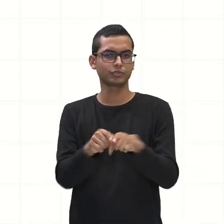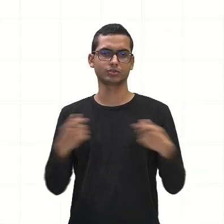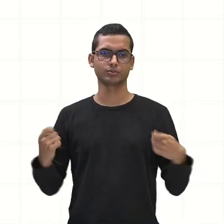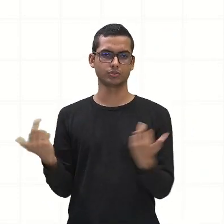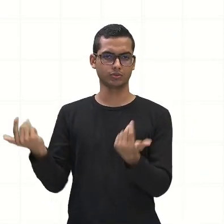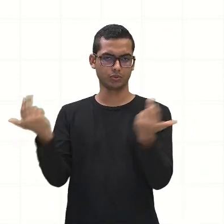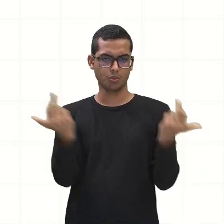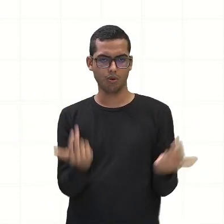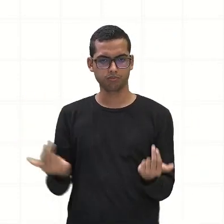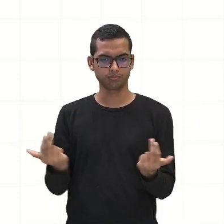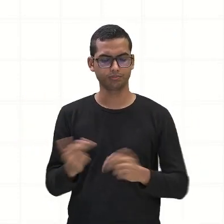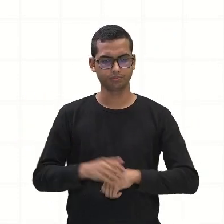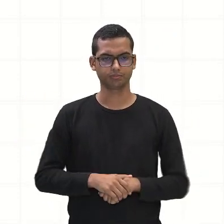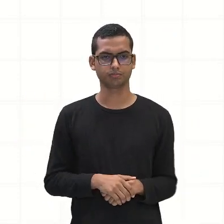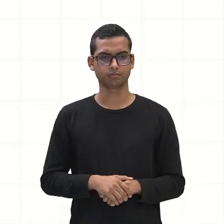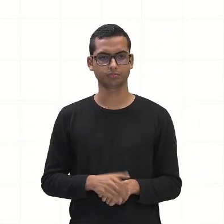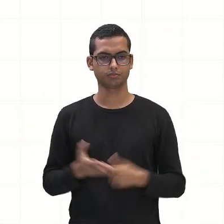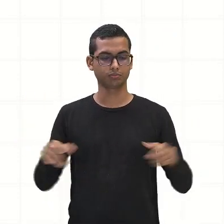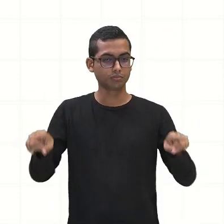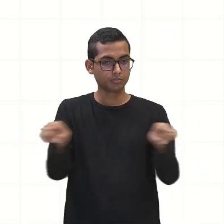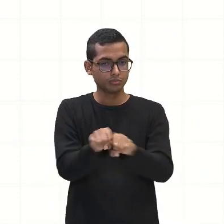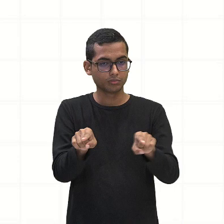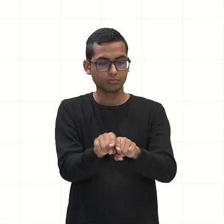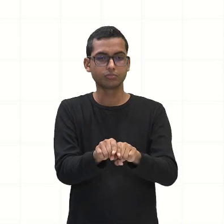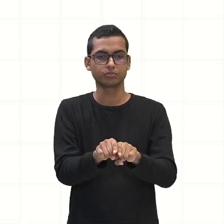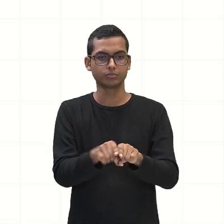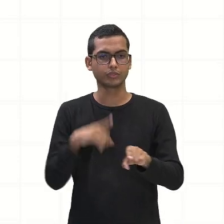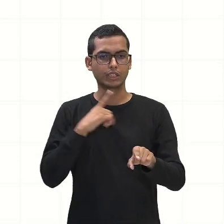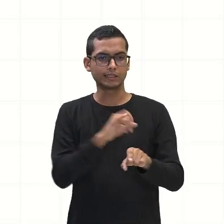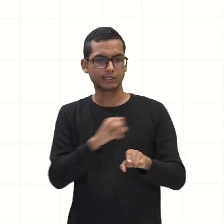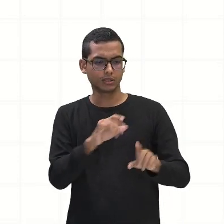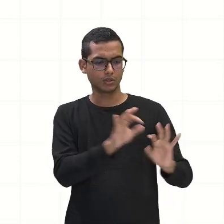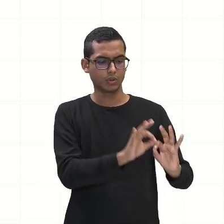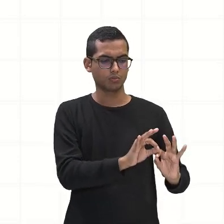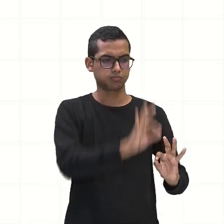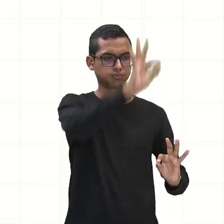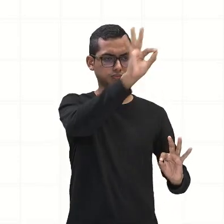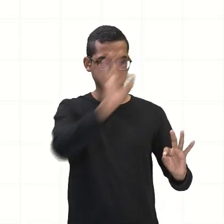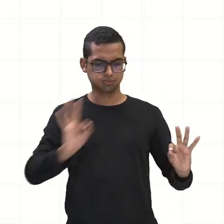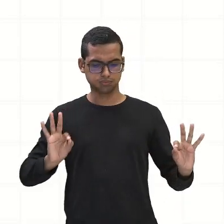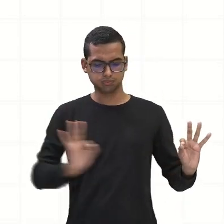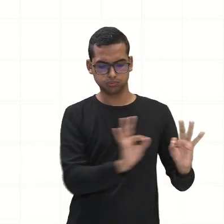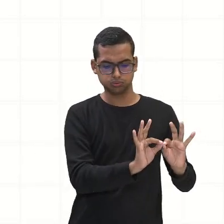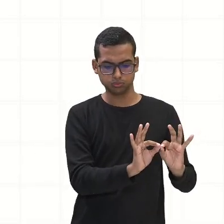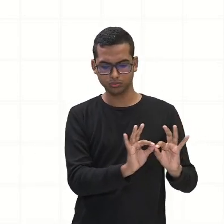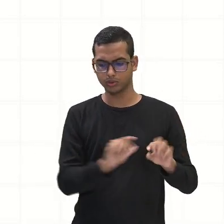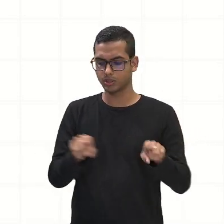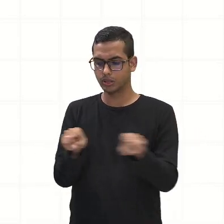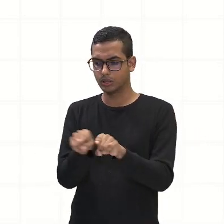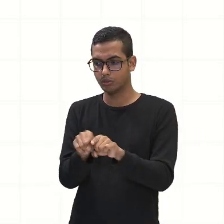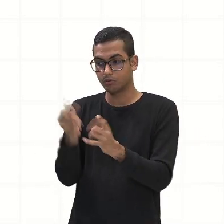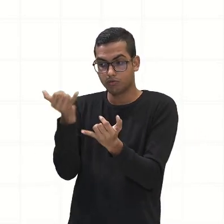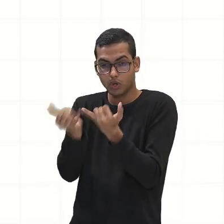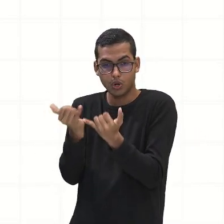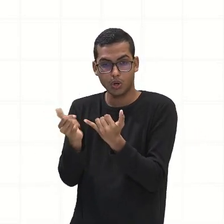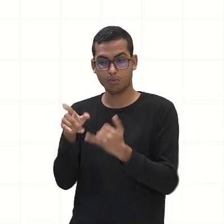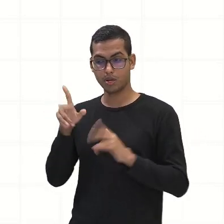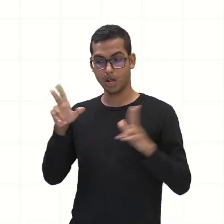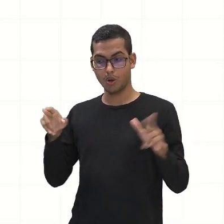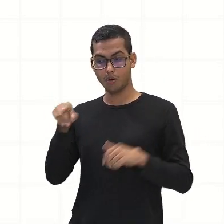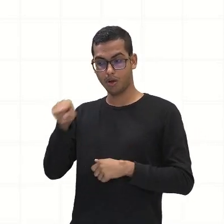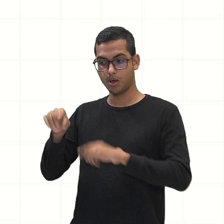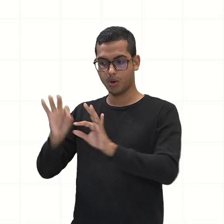lado, beleza? E a lado, ângulo, lado. Então, são esses 3 tipos de semelhança de triângulos que nós